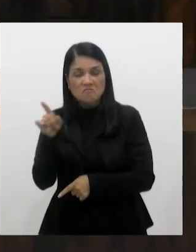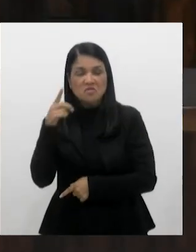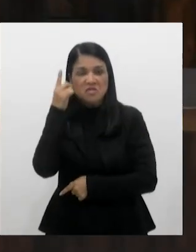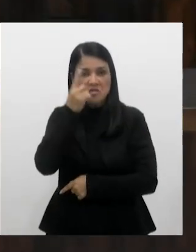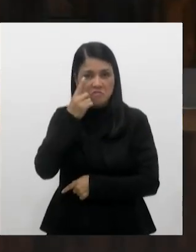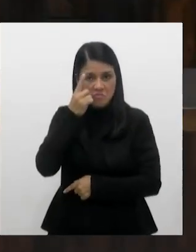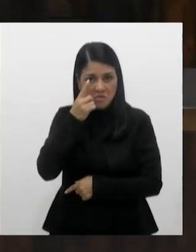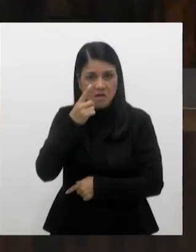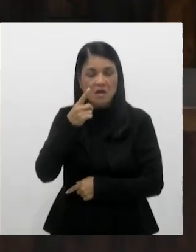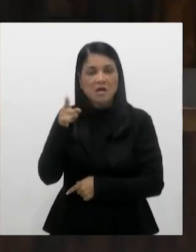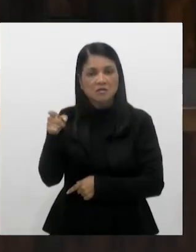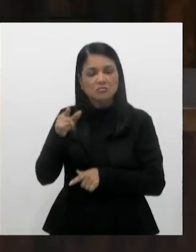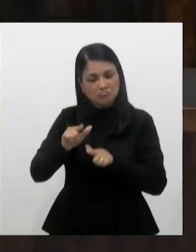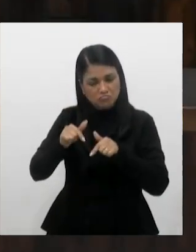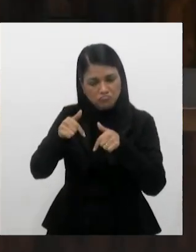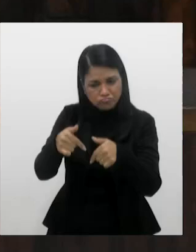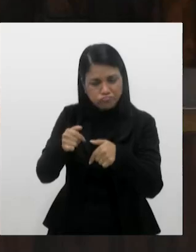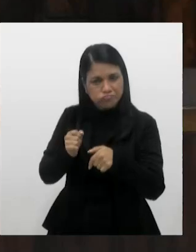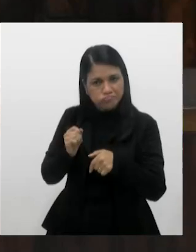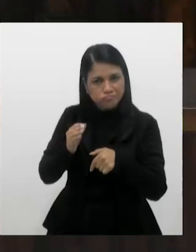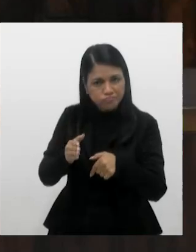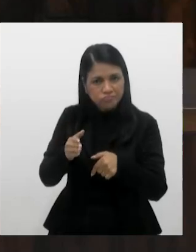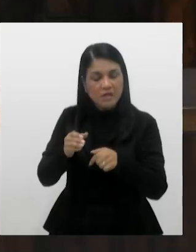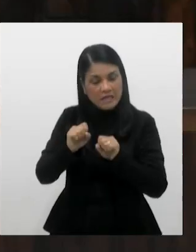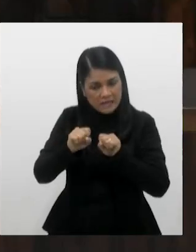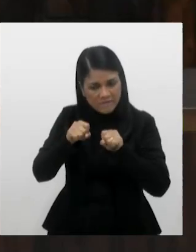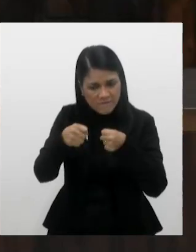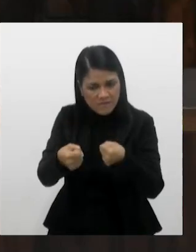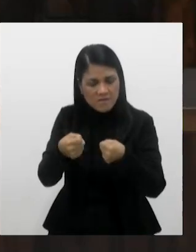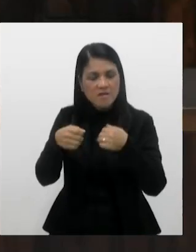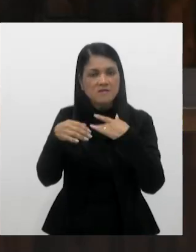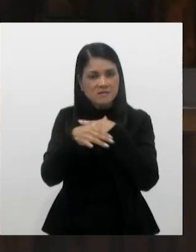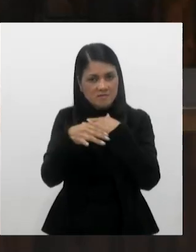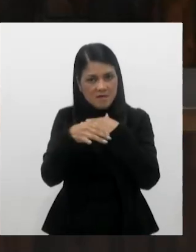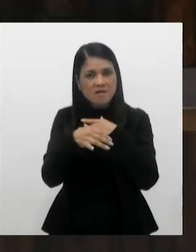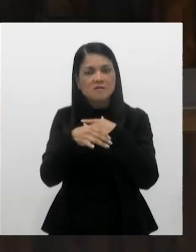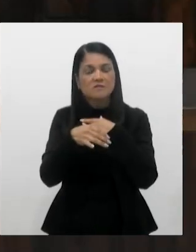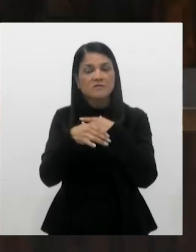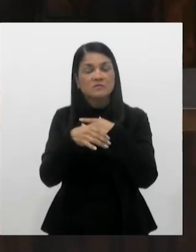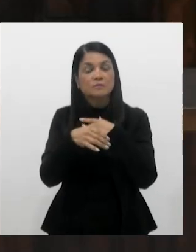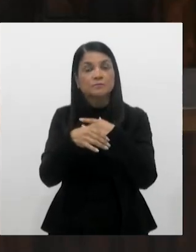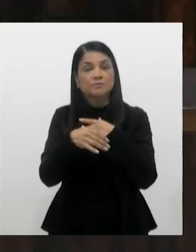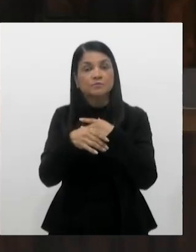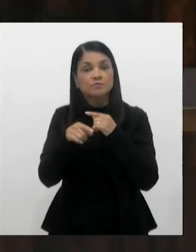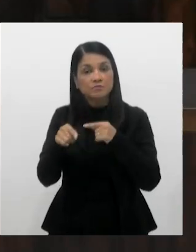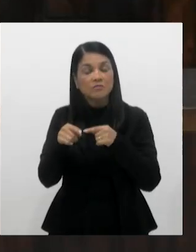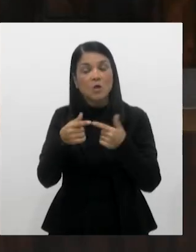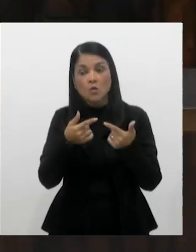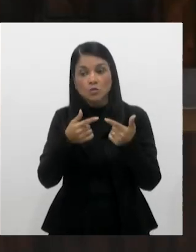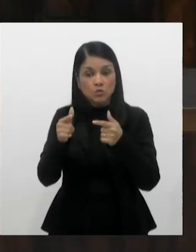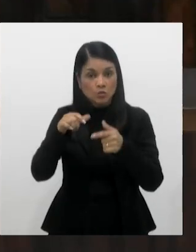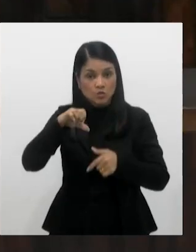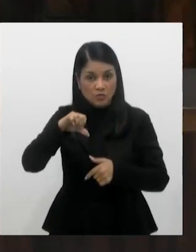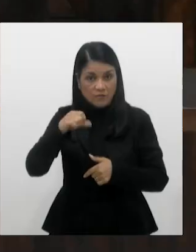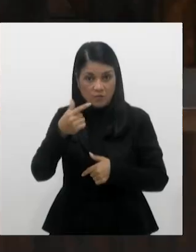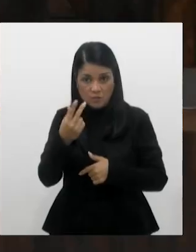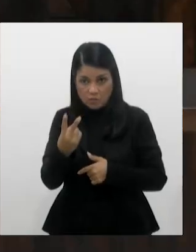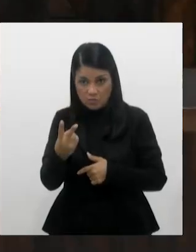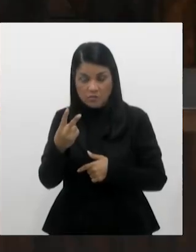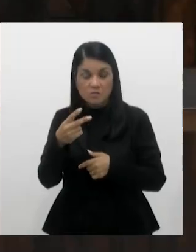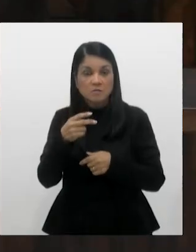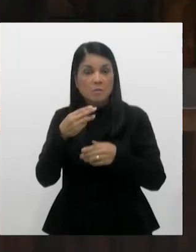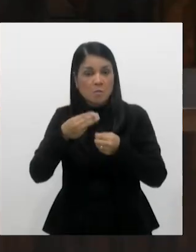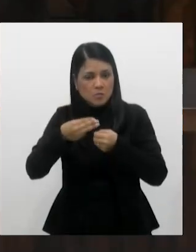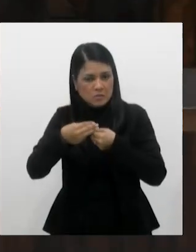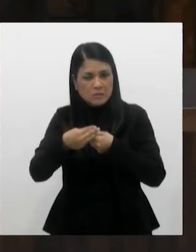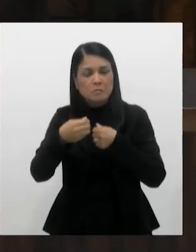deputado, certo? Sempre atuante, sempre procurando defender a sua cidade, mas também os outros 91 municípios que precisam e